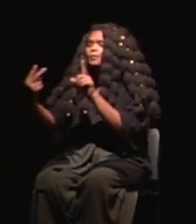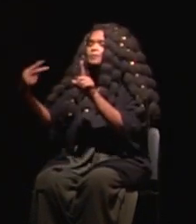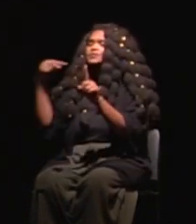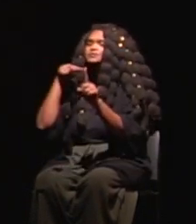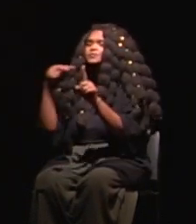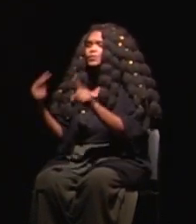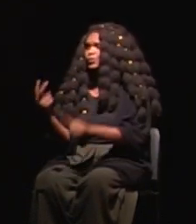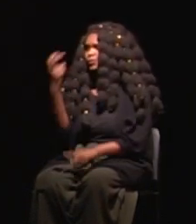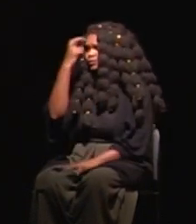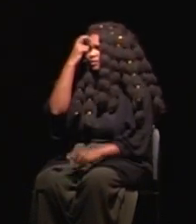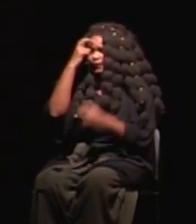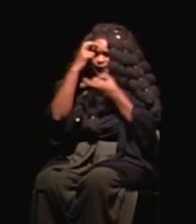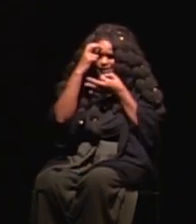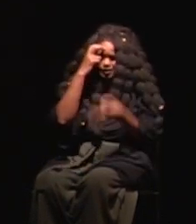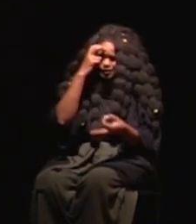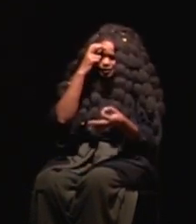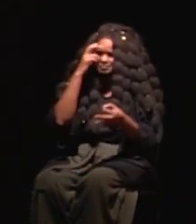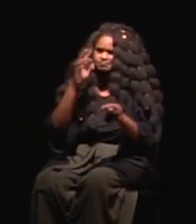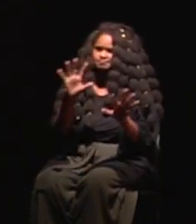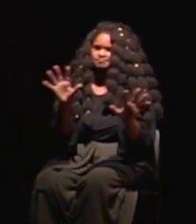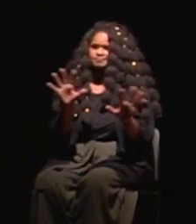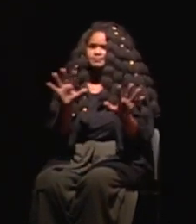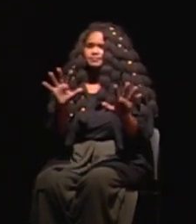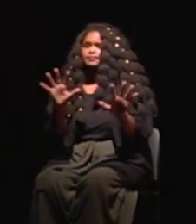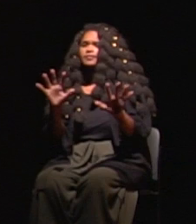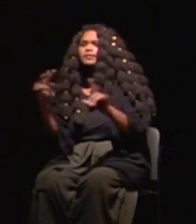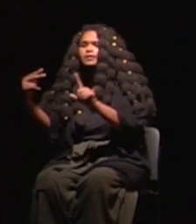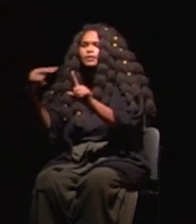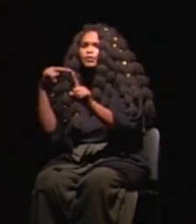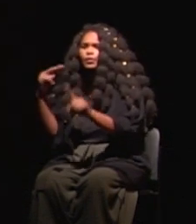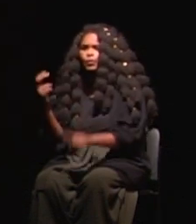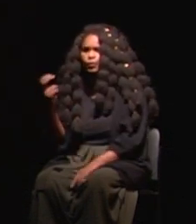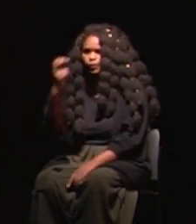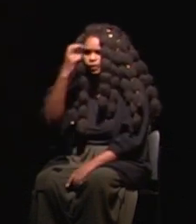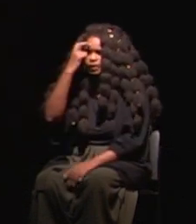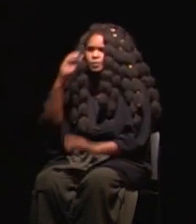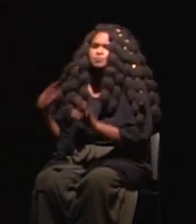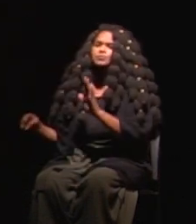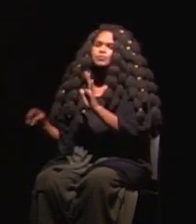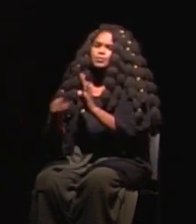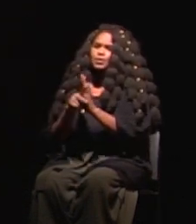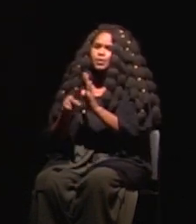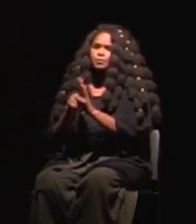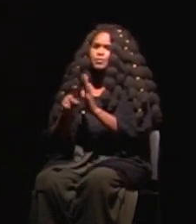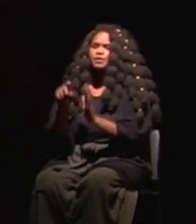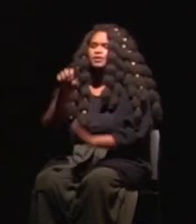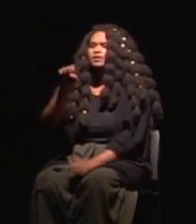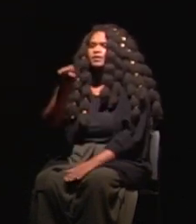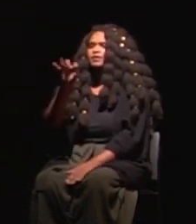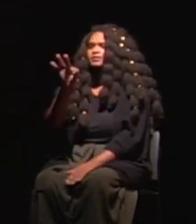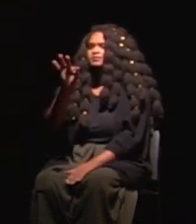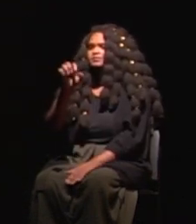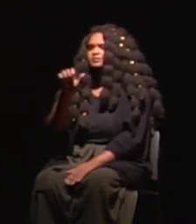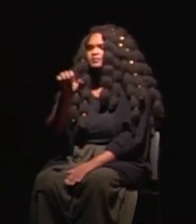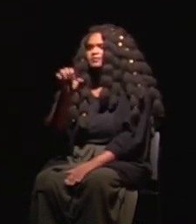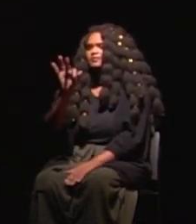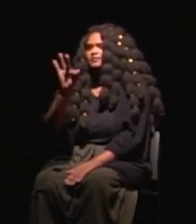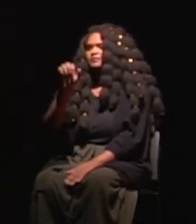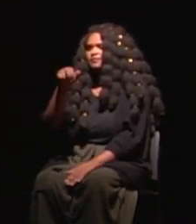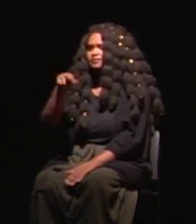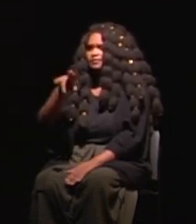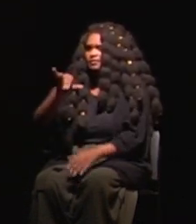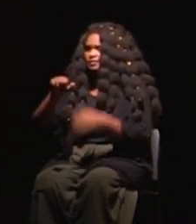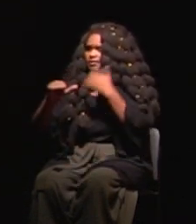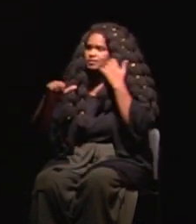não crítica, a leitura cultural que a Estefânia fez nas ruas de São